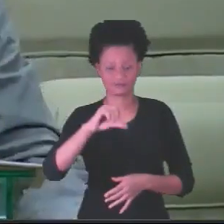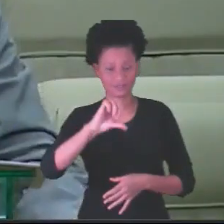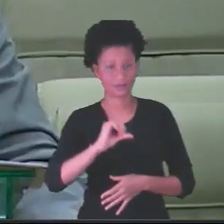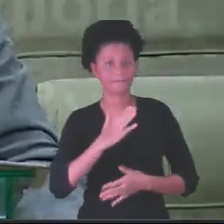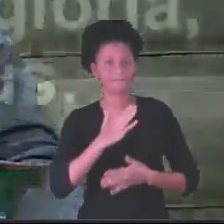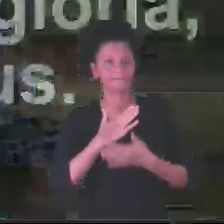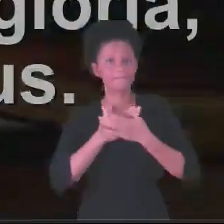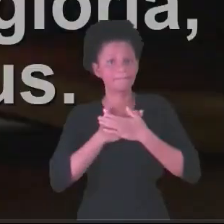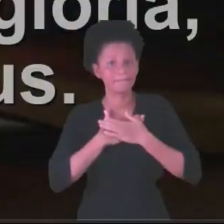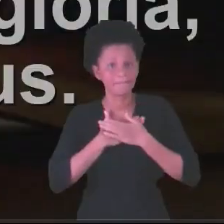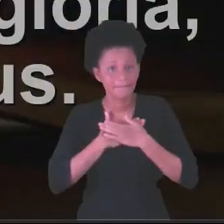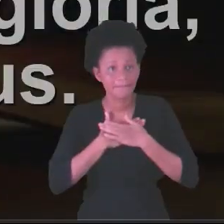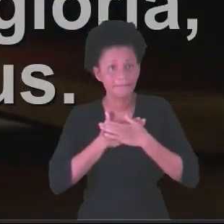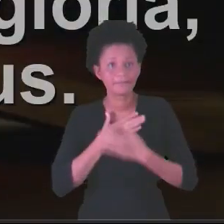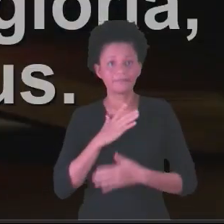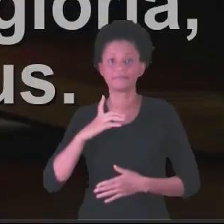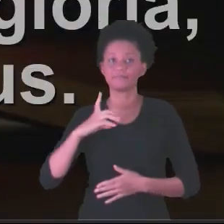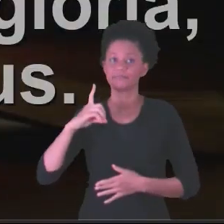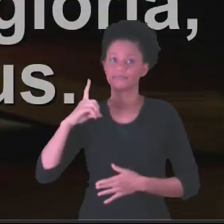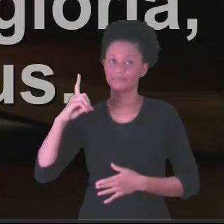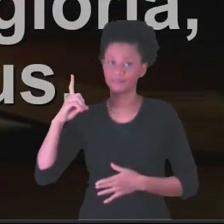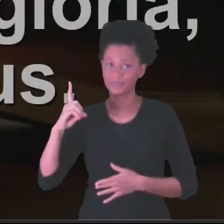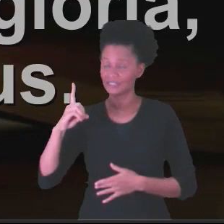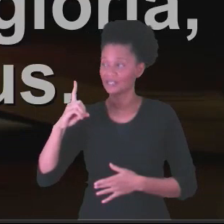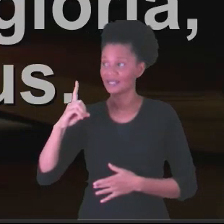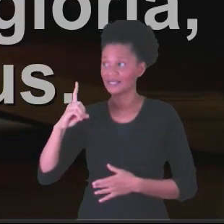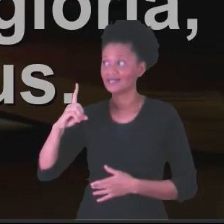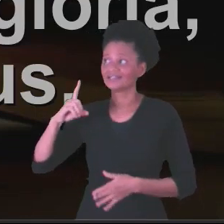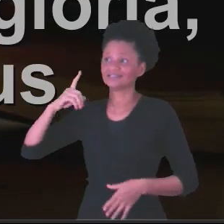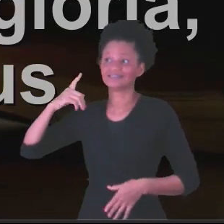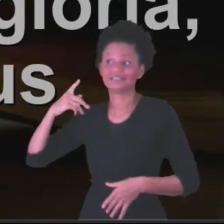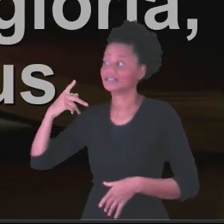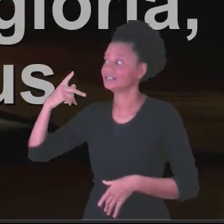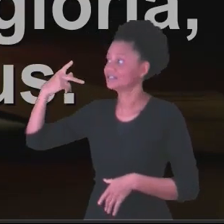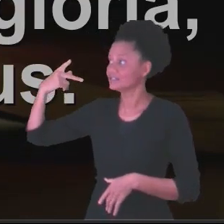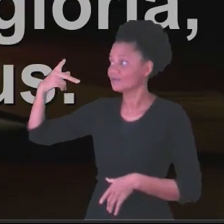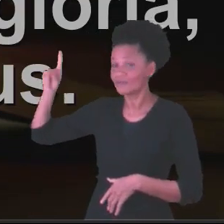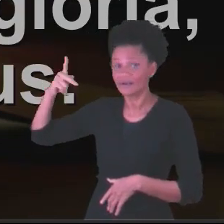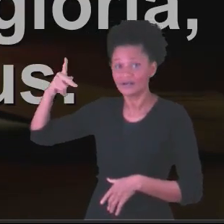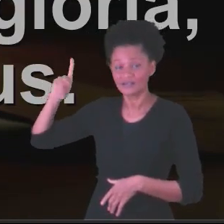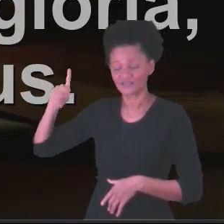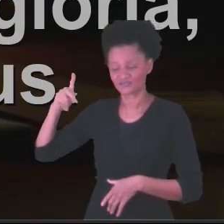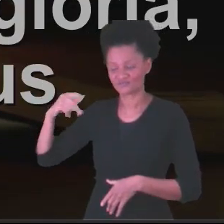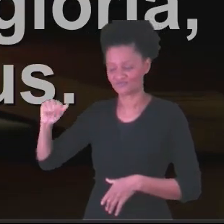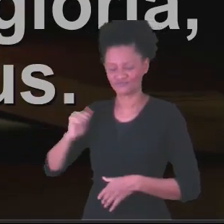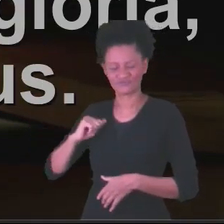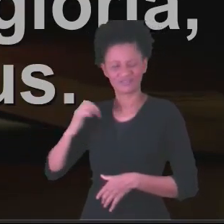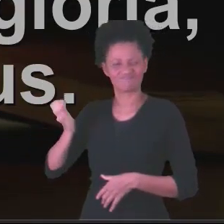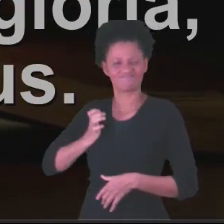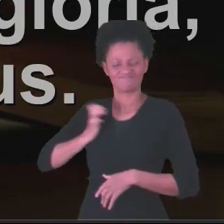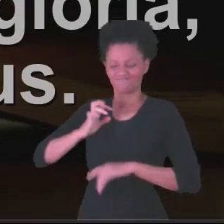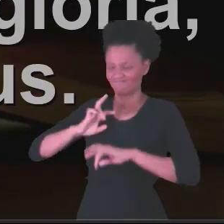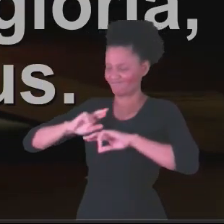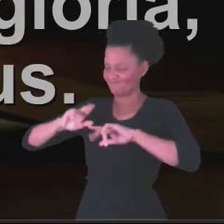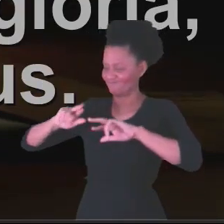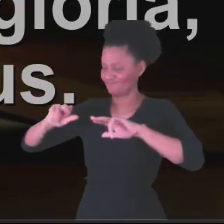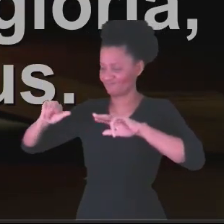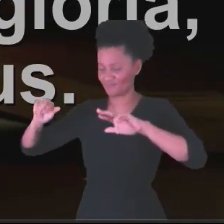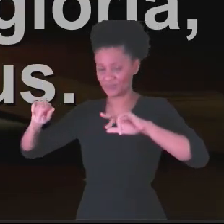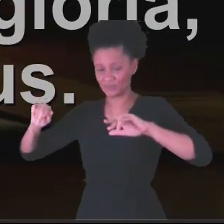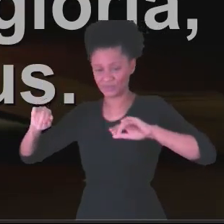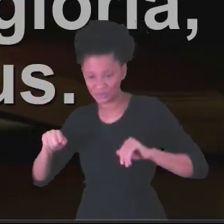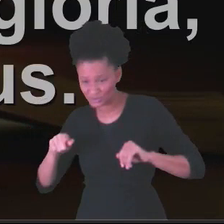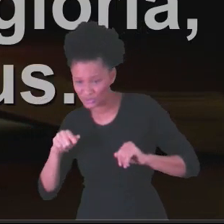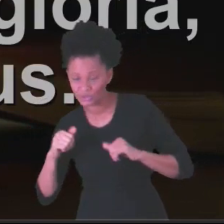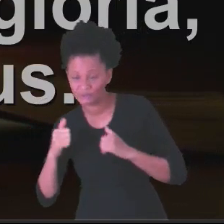meu deus porém segundo as suas riquezas suprirá todas as